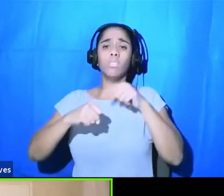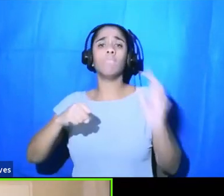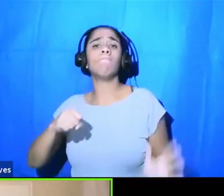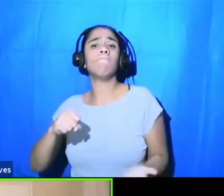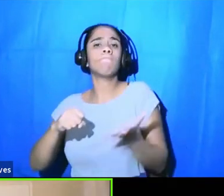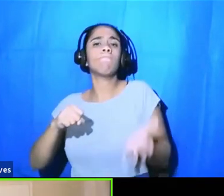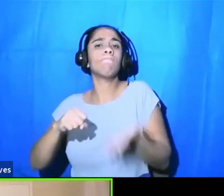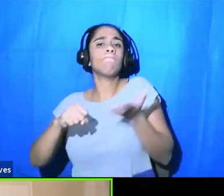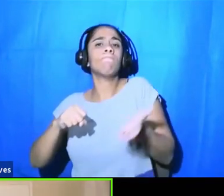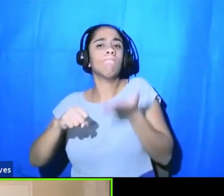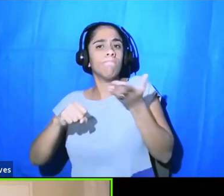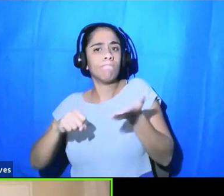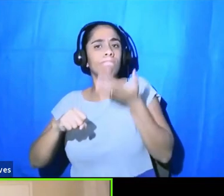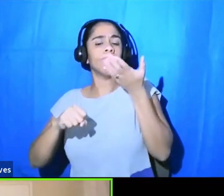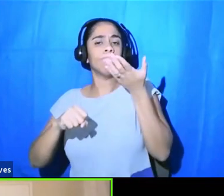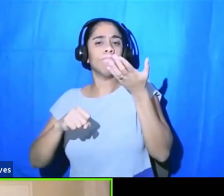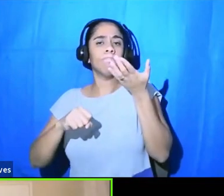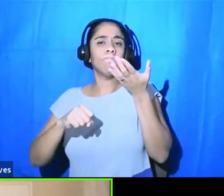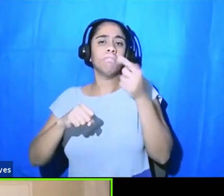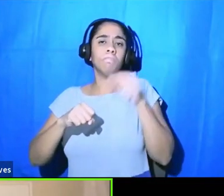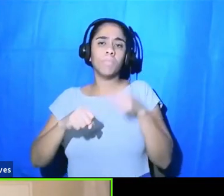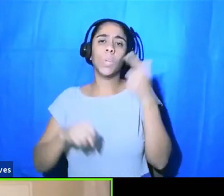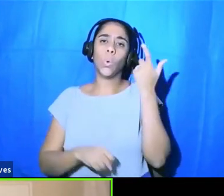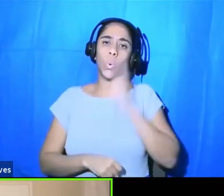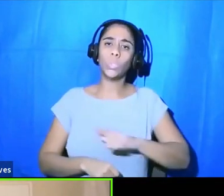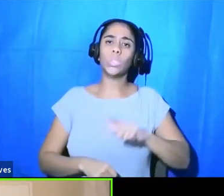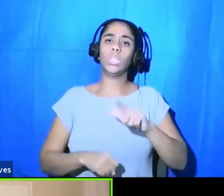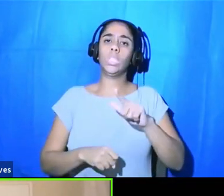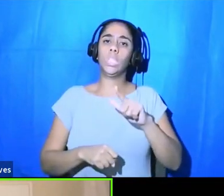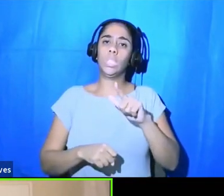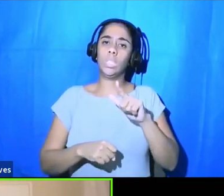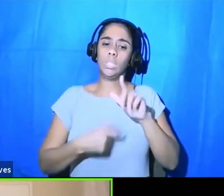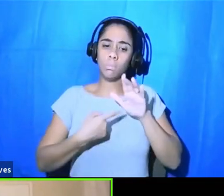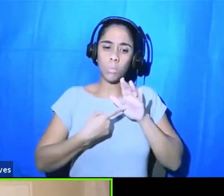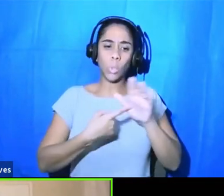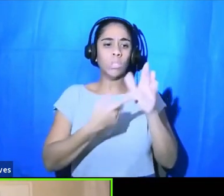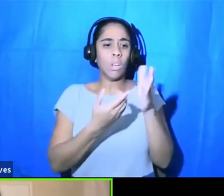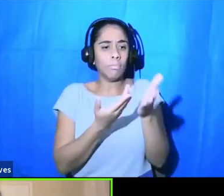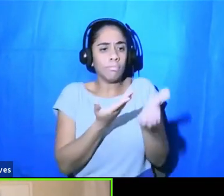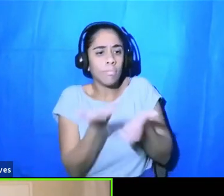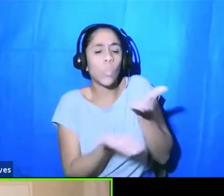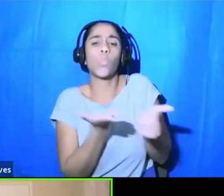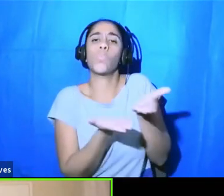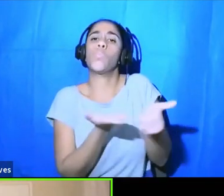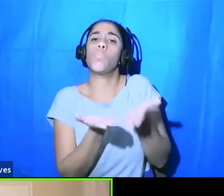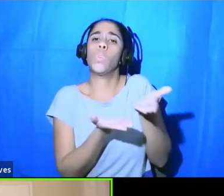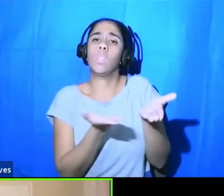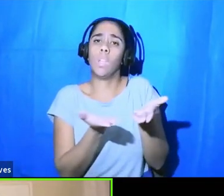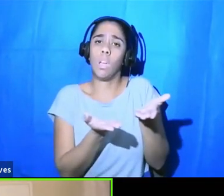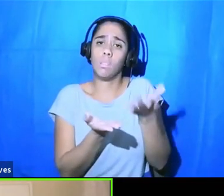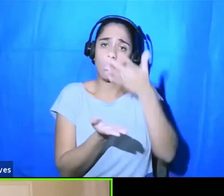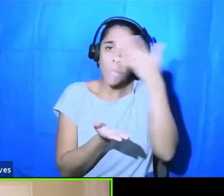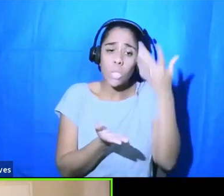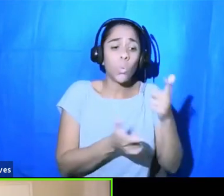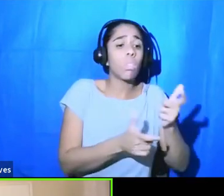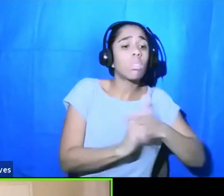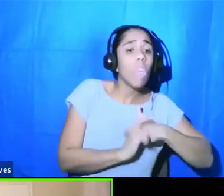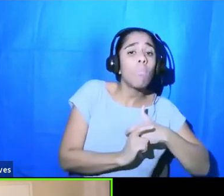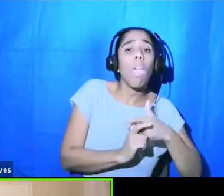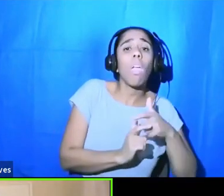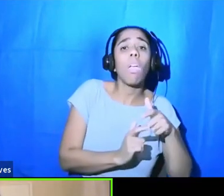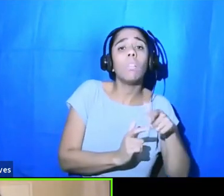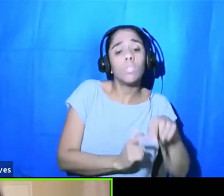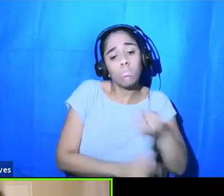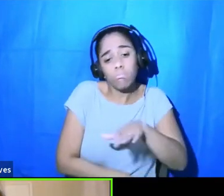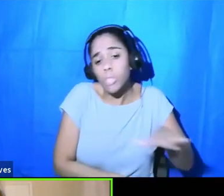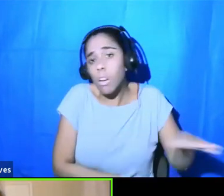a tarea de cuidar a pessoas dependentes de modo tal que essa triple jornada ou essa cuádruple jornada